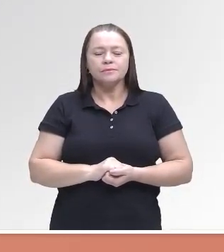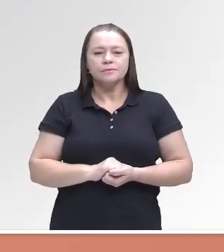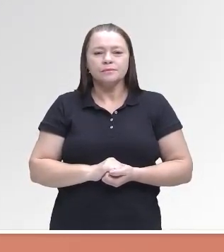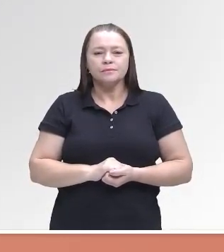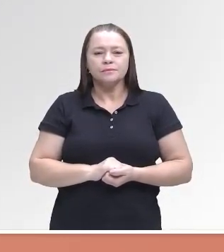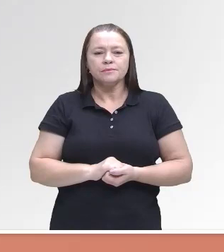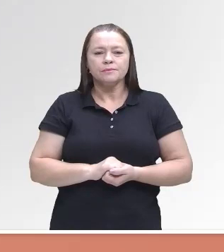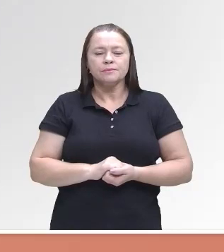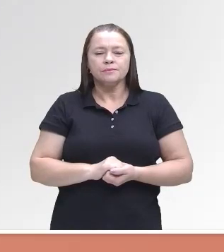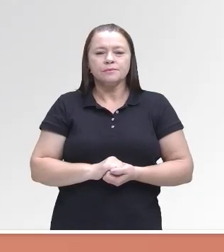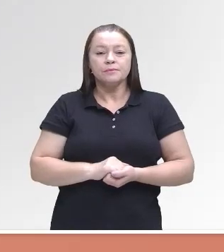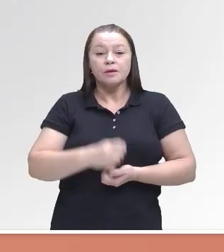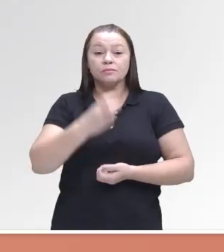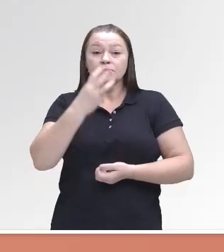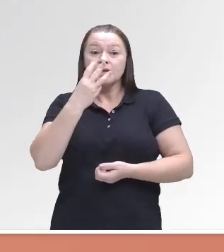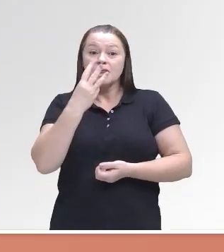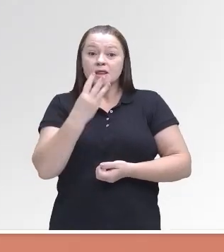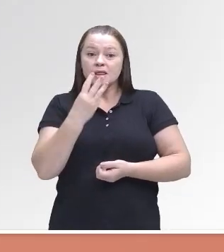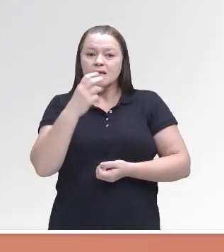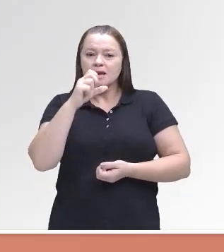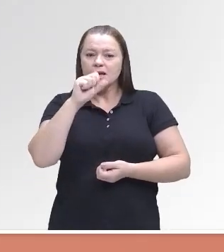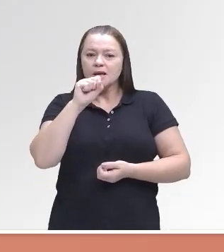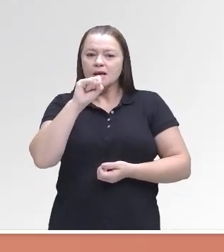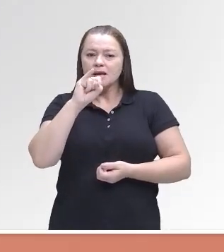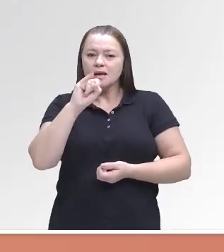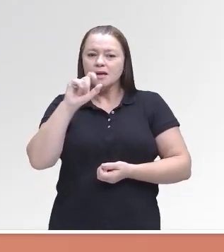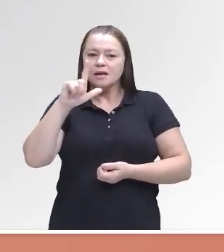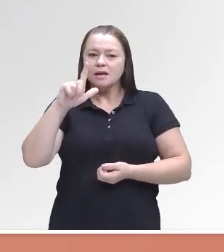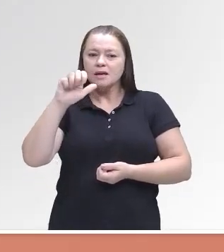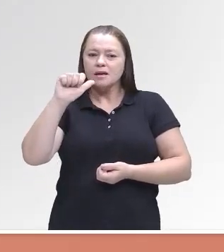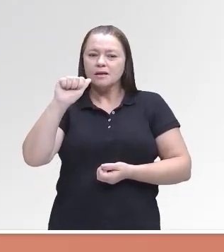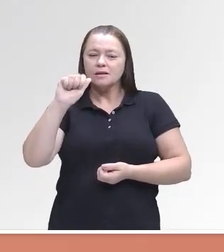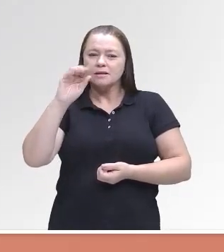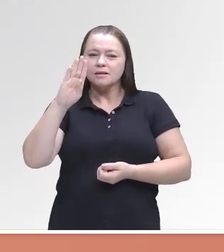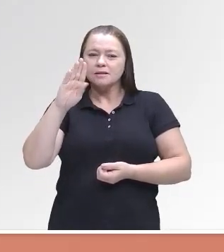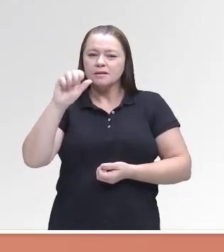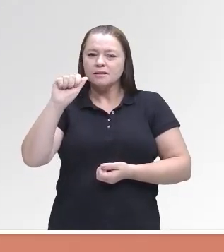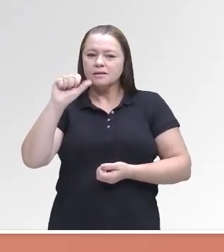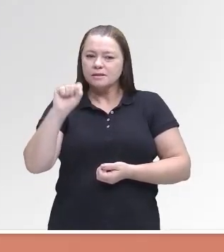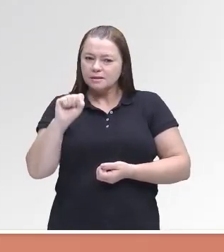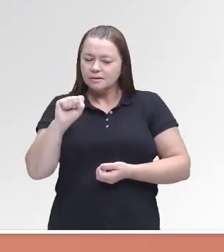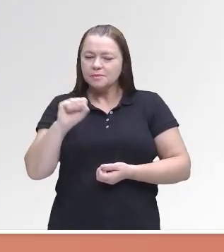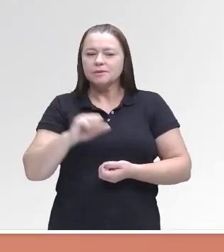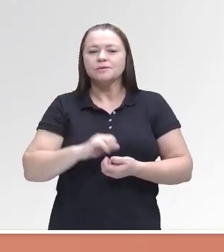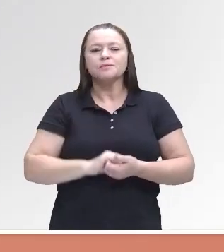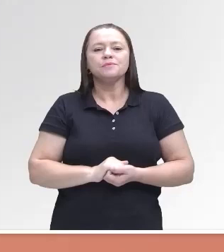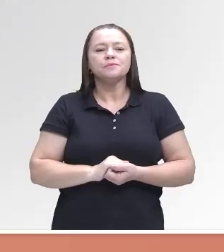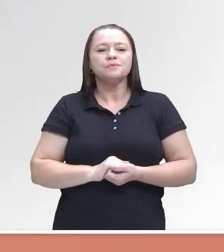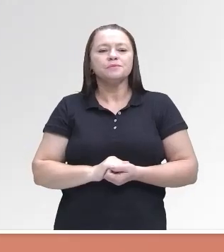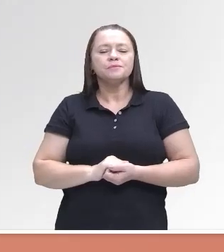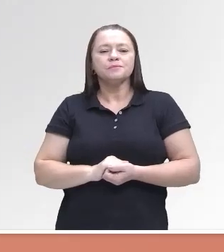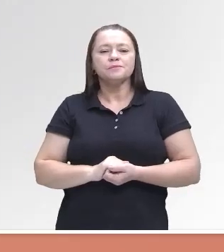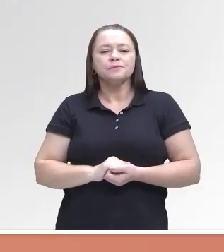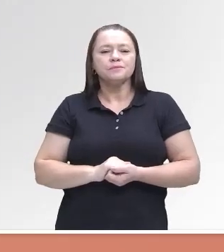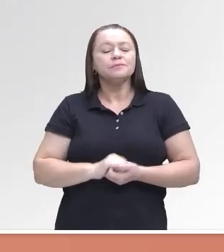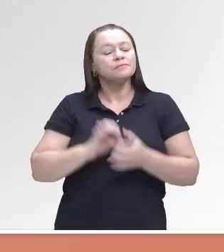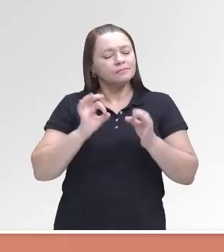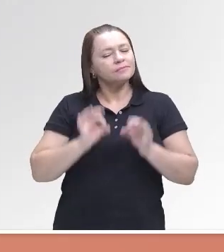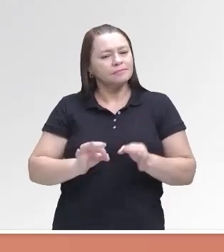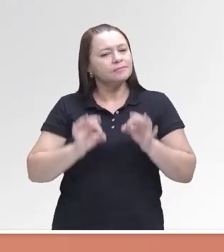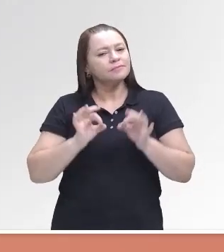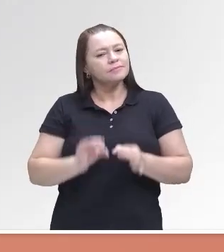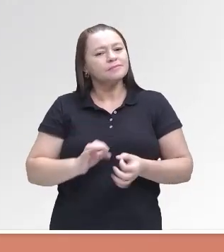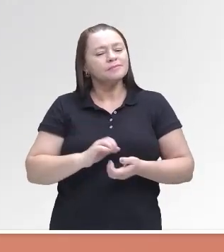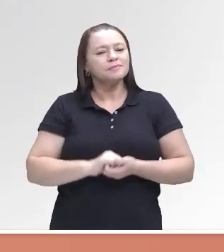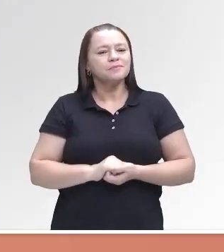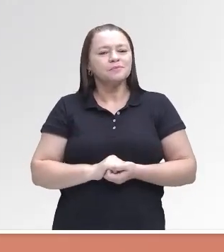Tucupi. Quantas sílabas eu tenho na palavra tucupi? 3 sílabas. Isso mesmo, crianças.